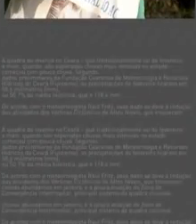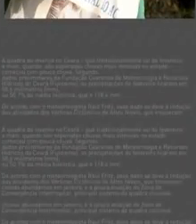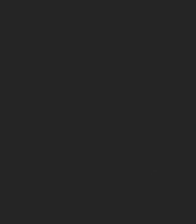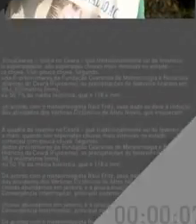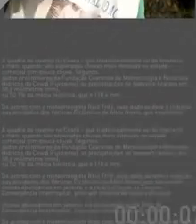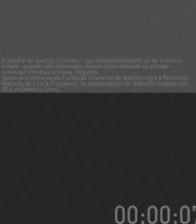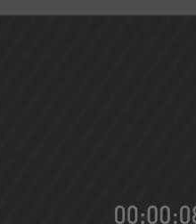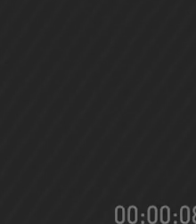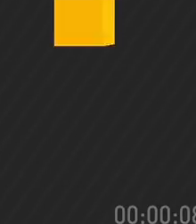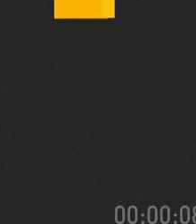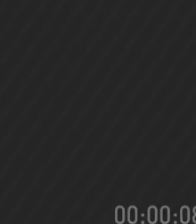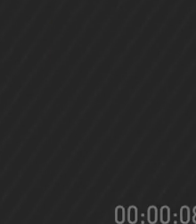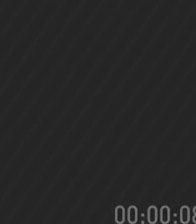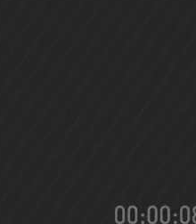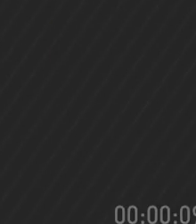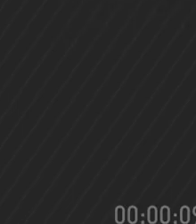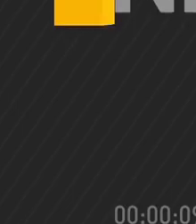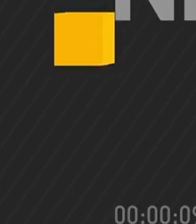ae